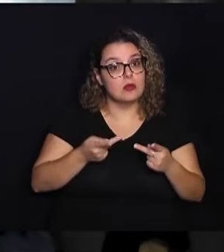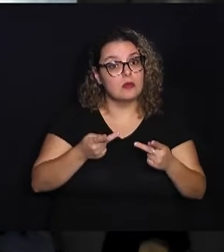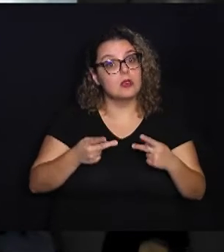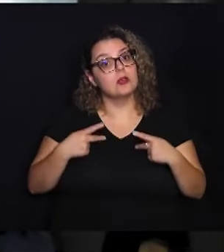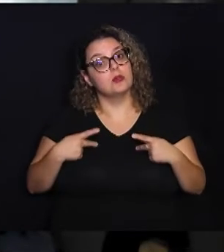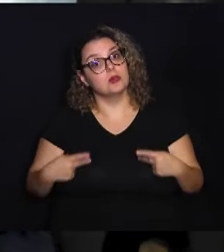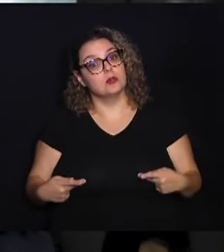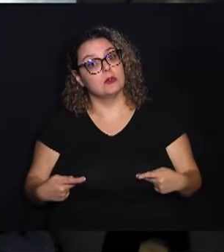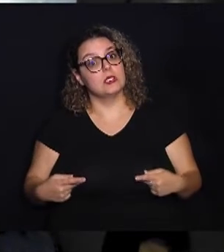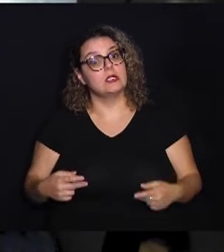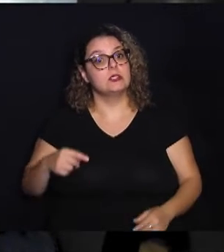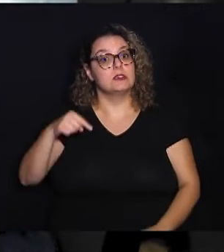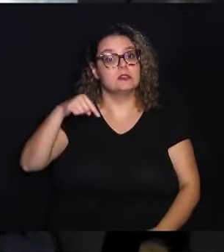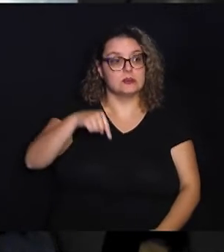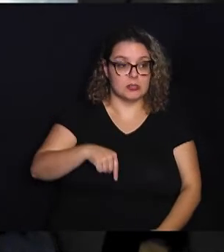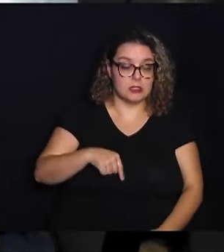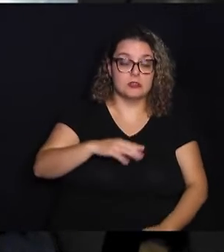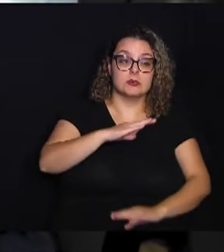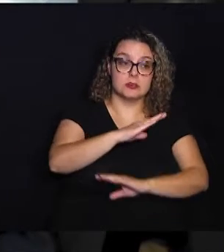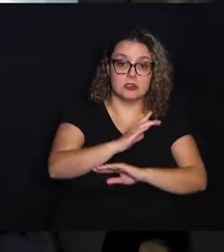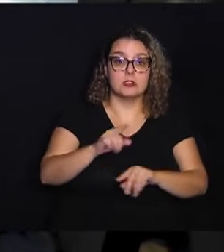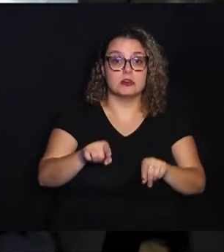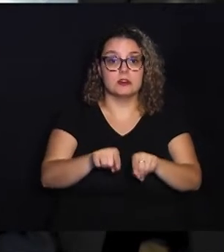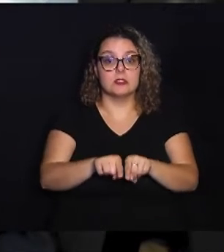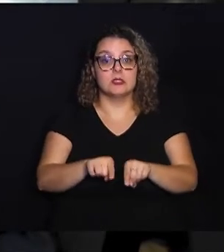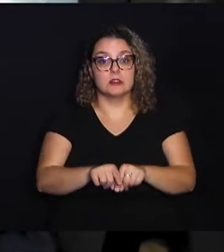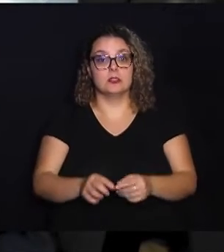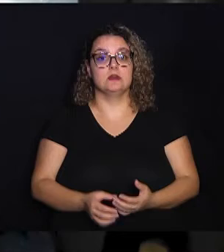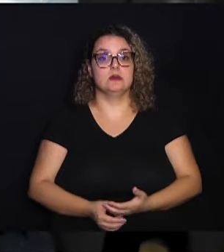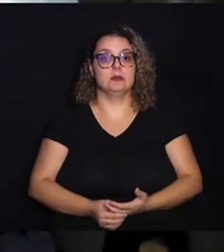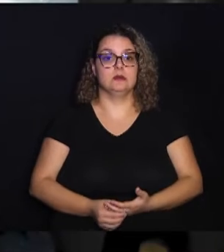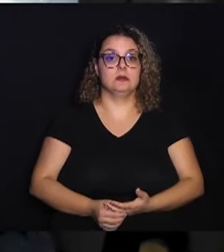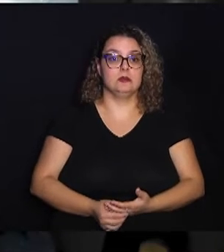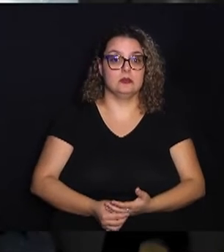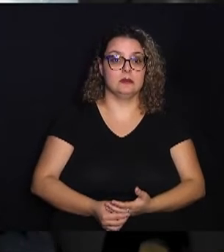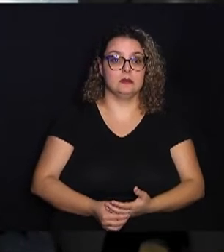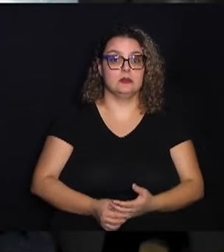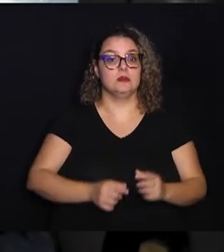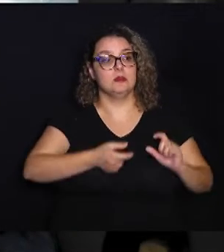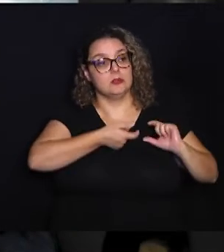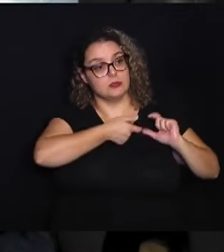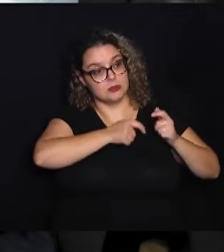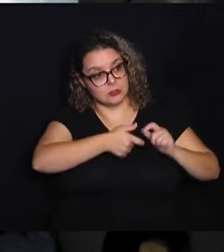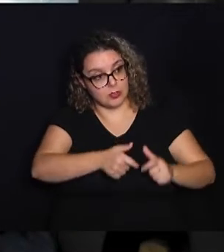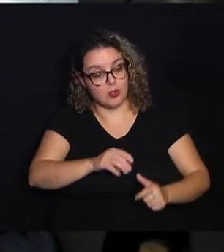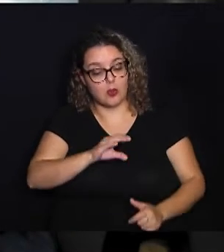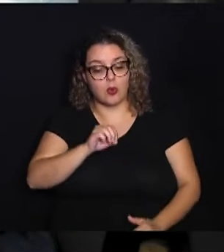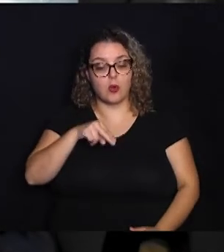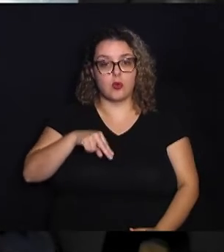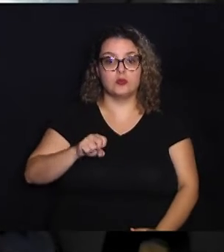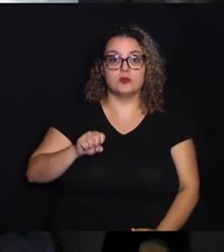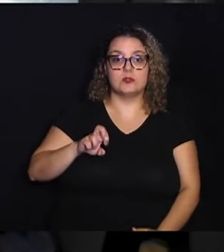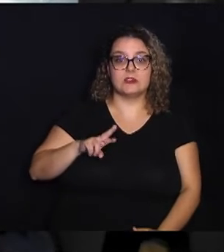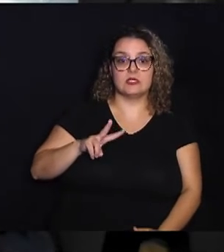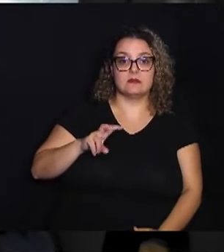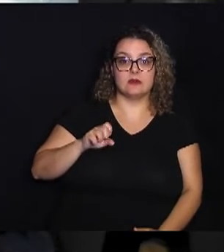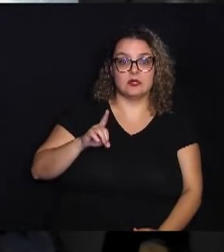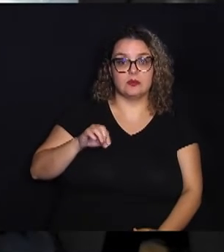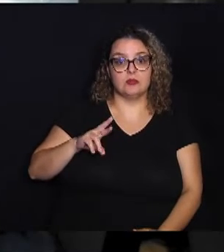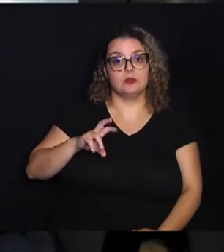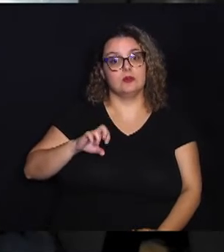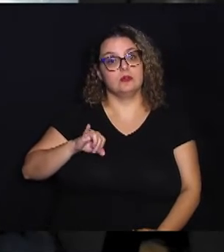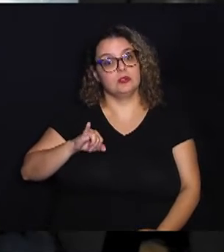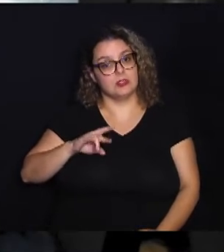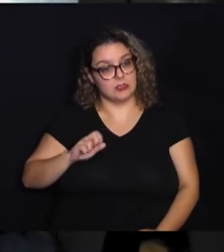posicionamento aqui na Câmara e, ao mesmo tempo, apesar desse conservadorismo, o senhor traz algo leve toda vez que se